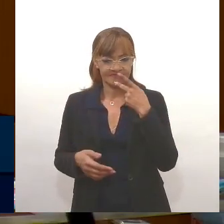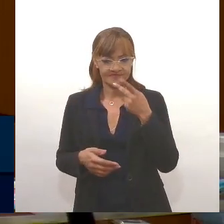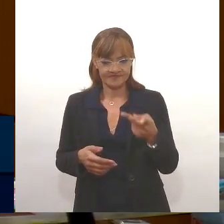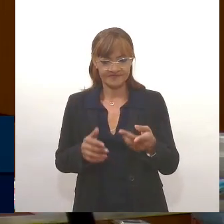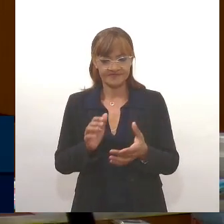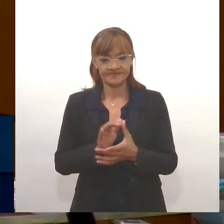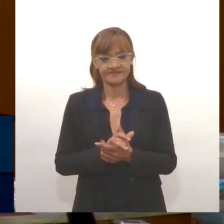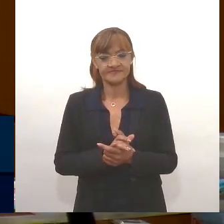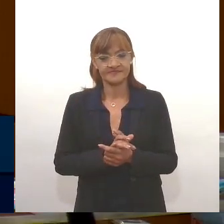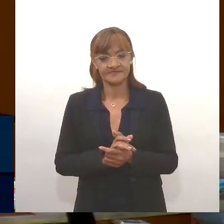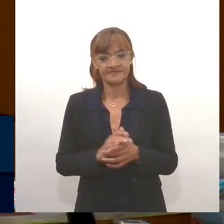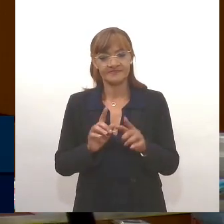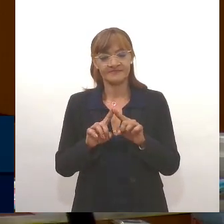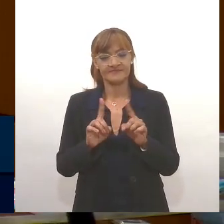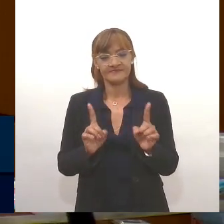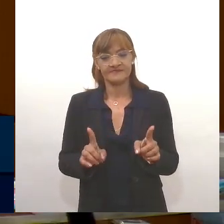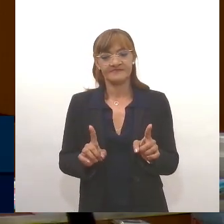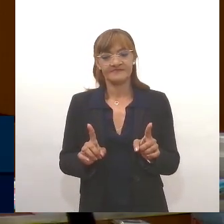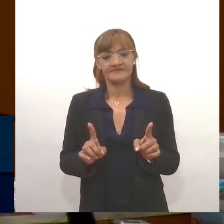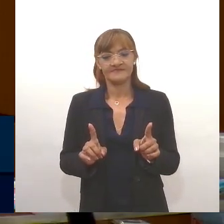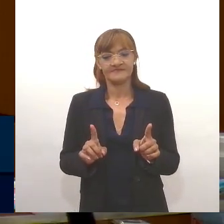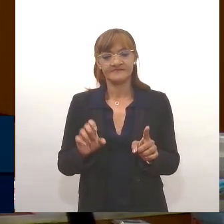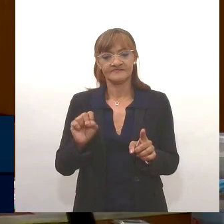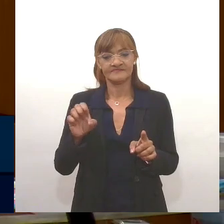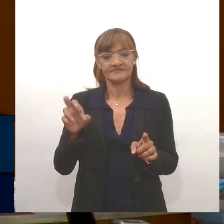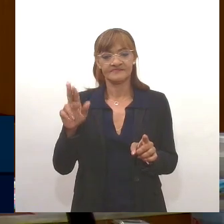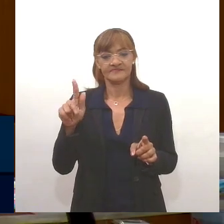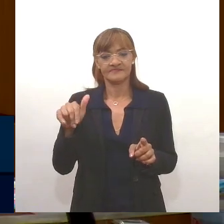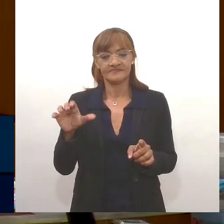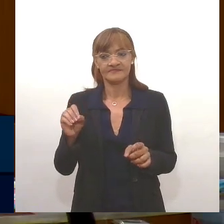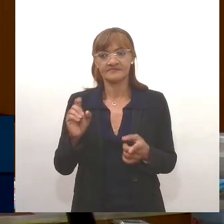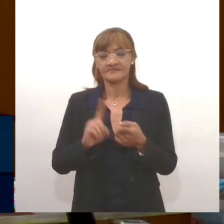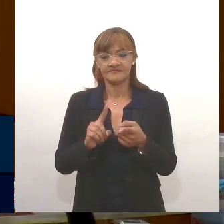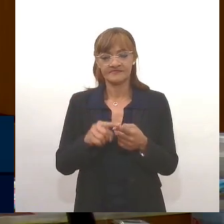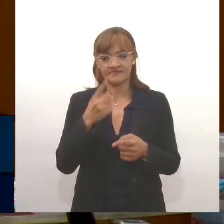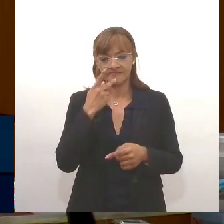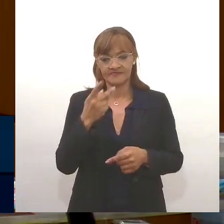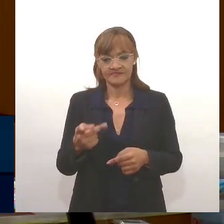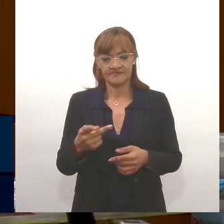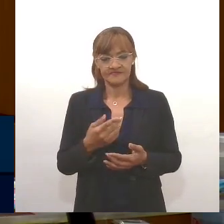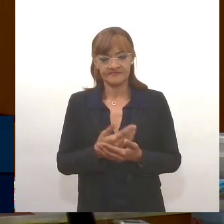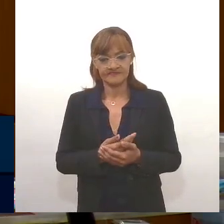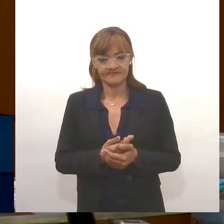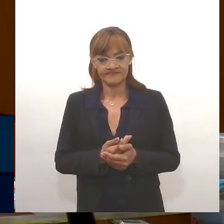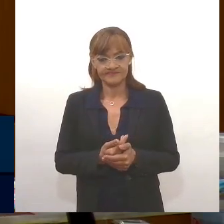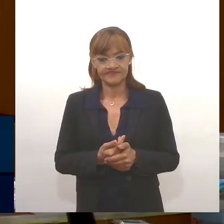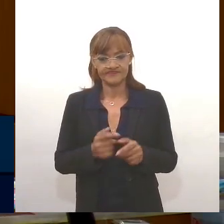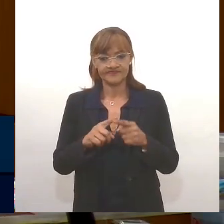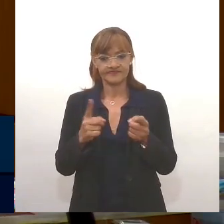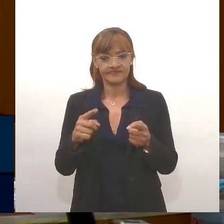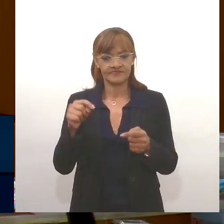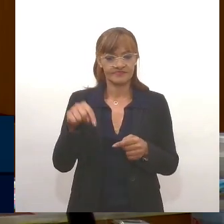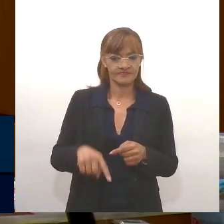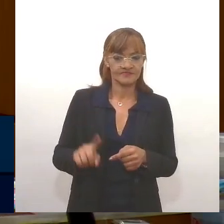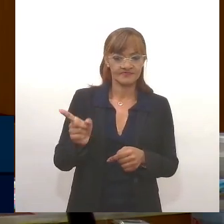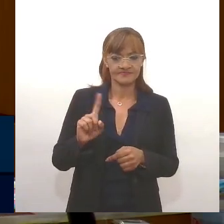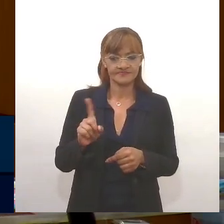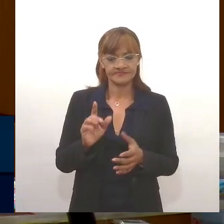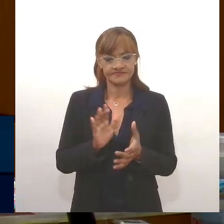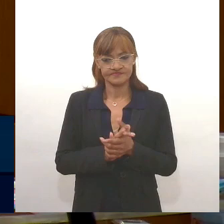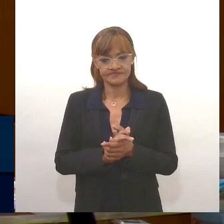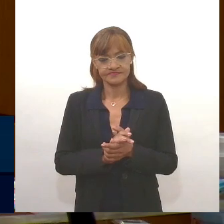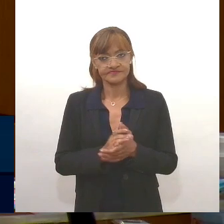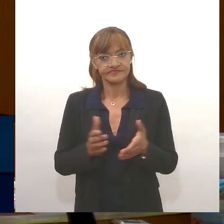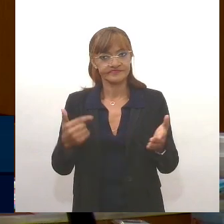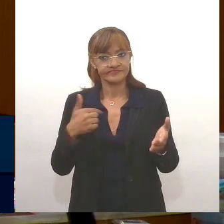eu acho que Sérgio Reis está inscrito também ele é para falar antes de mim mas quando ele não tá aqui eu vou trazer outros assuntos